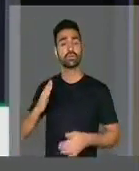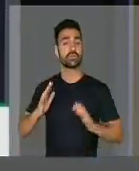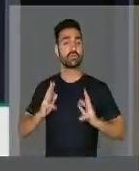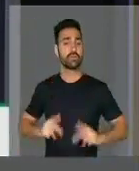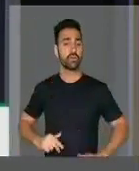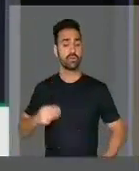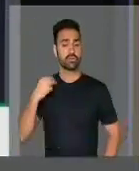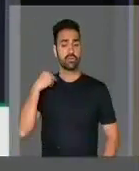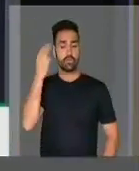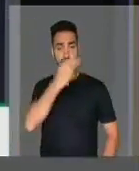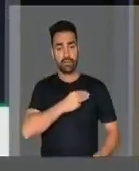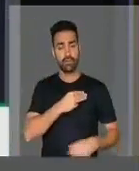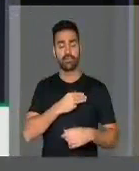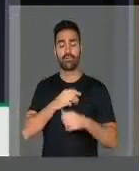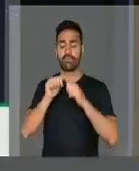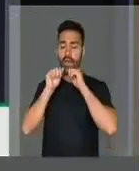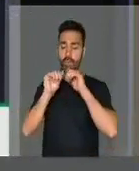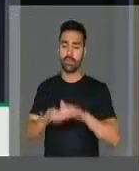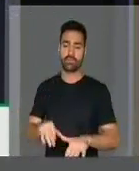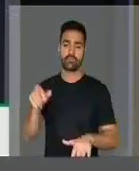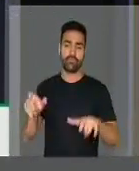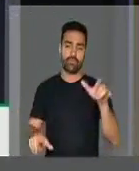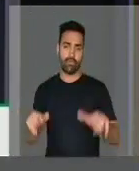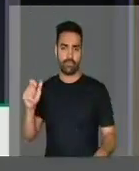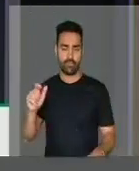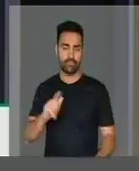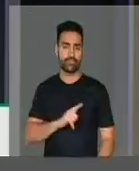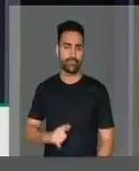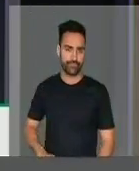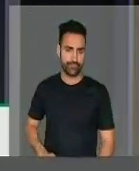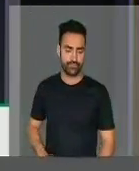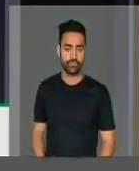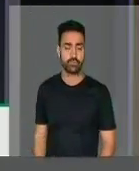ilumine as autoridades, aquelas que